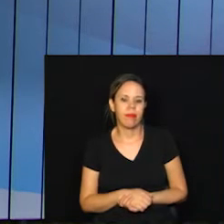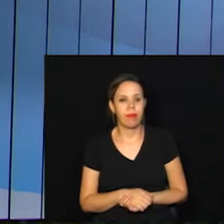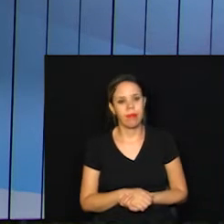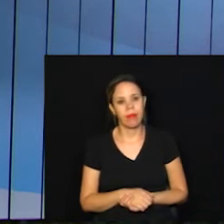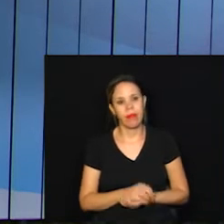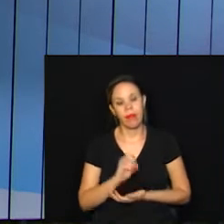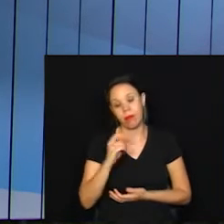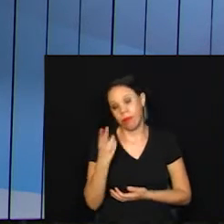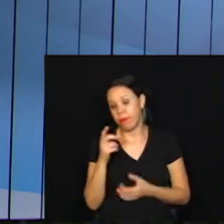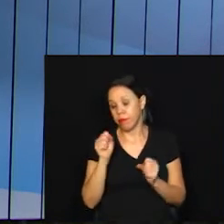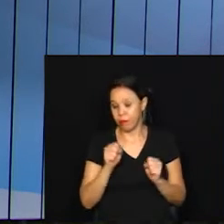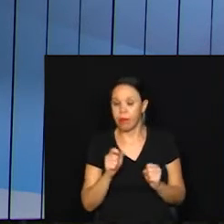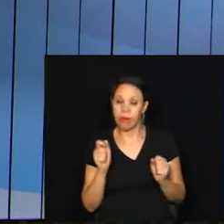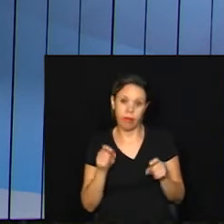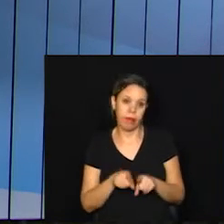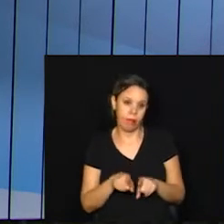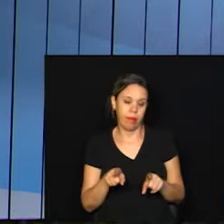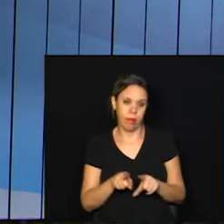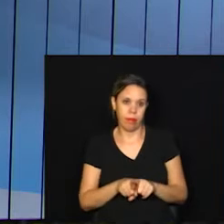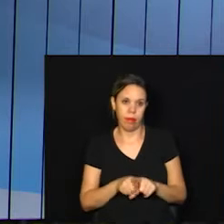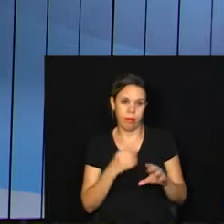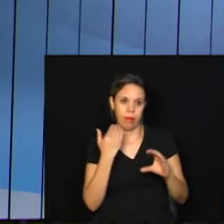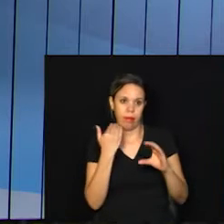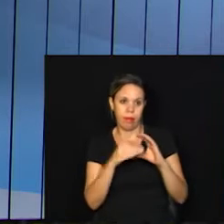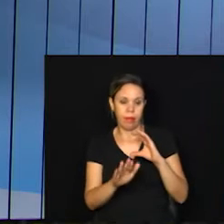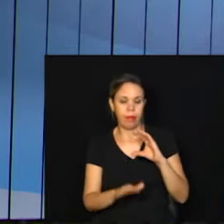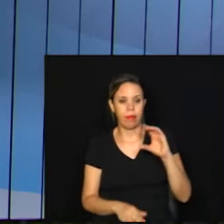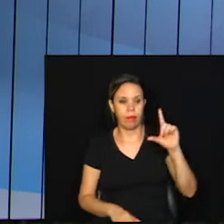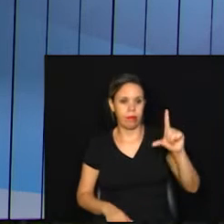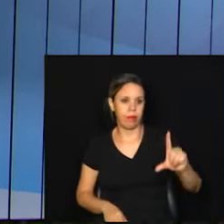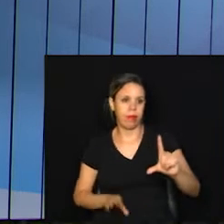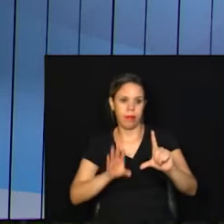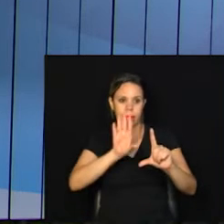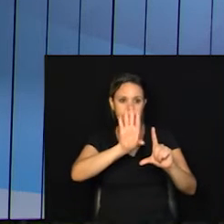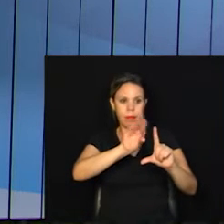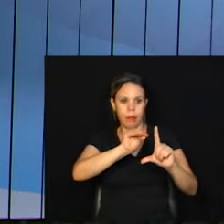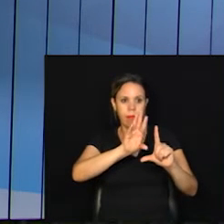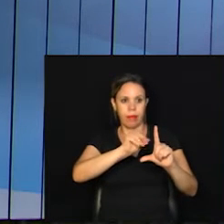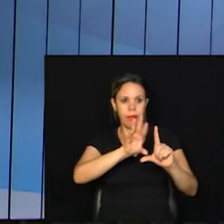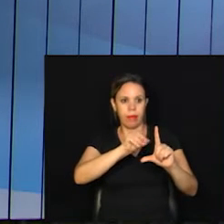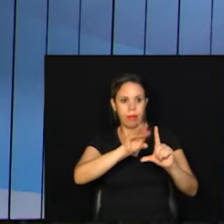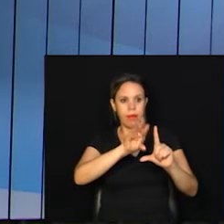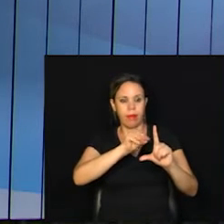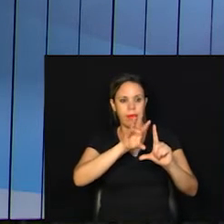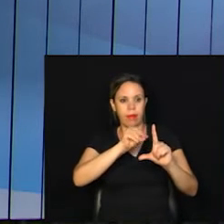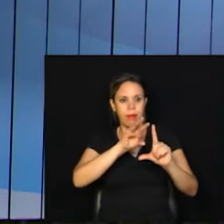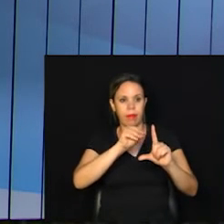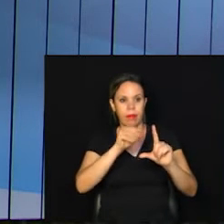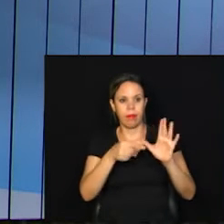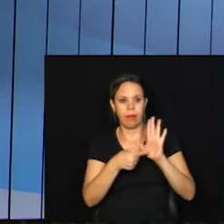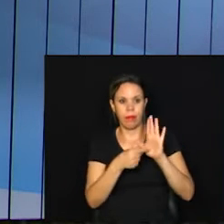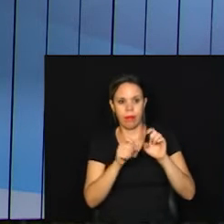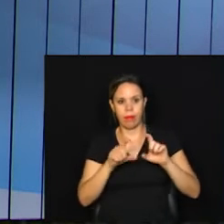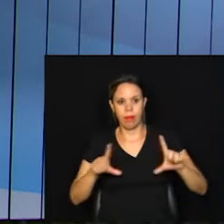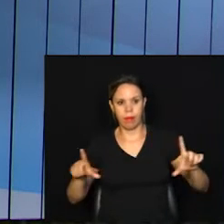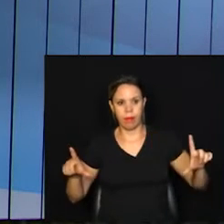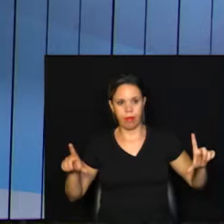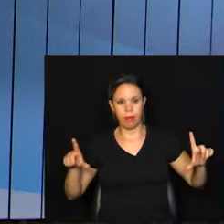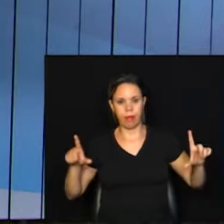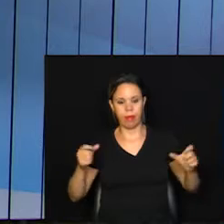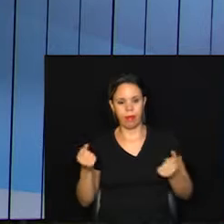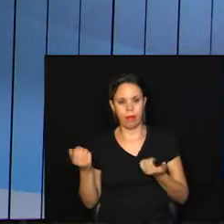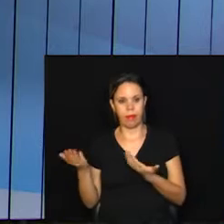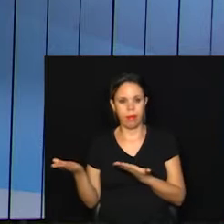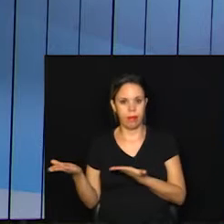978293776. Ou você tem a opção de enviar uma mensagem através do nosso QR Code. Olha só, estou apontando para ele, está aqui embaixo da sua tela.